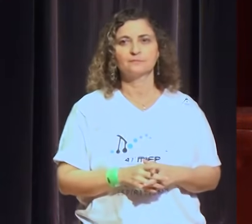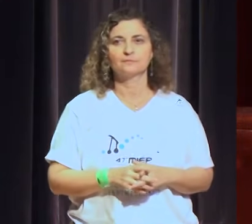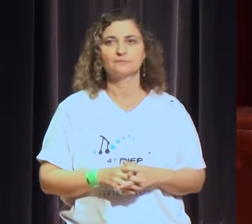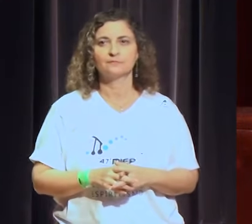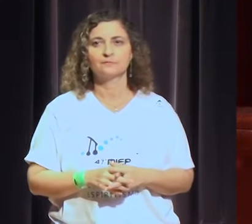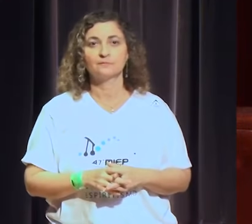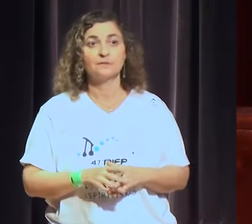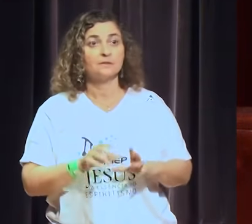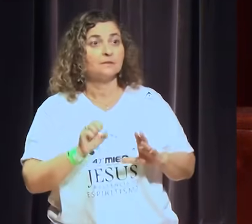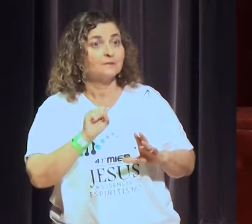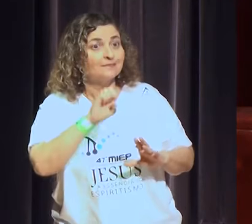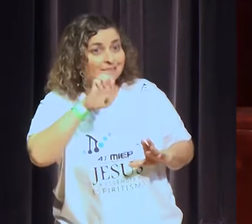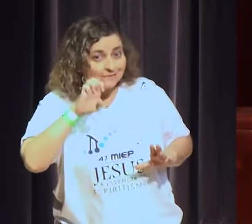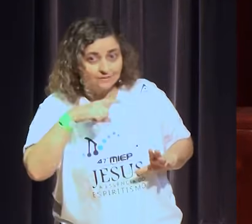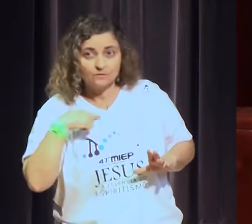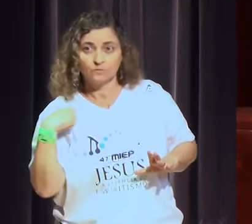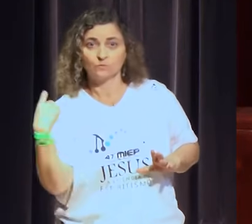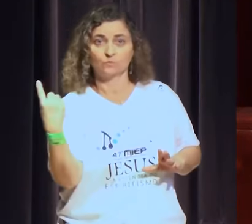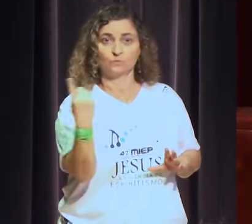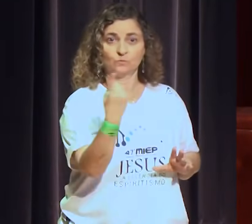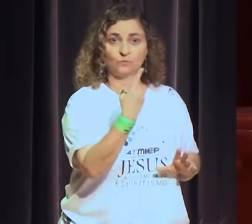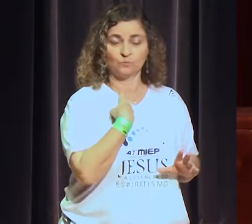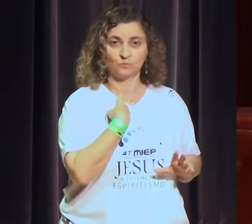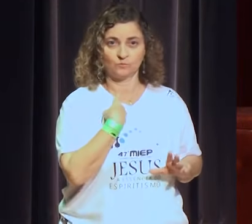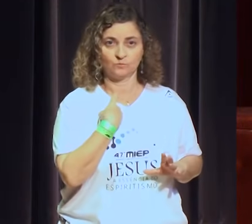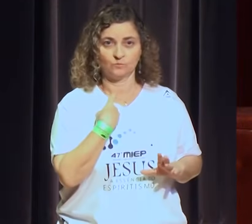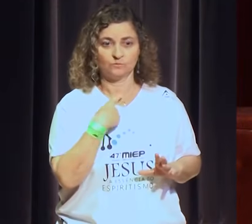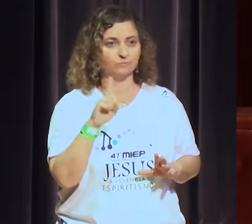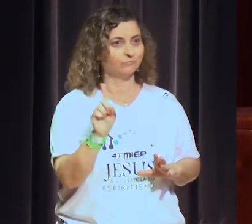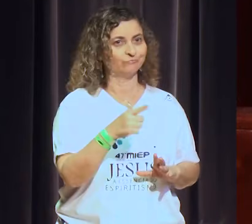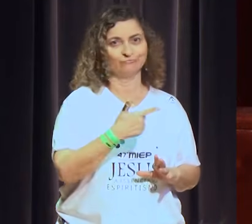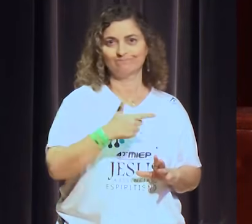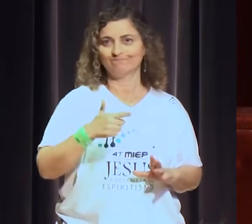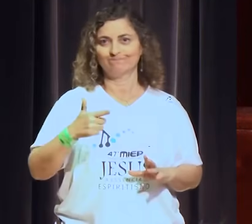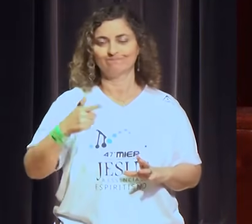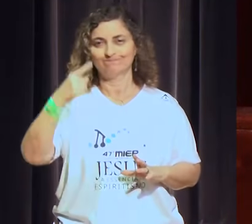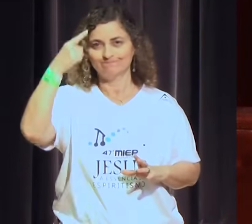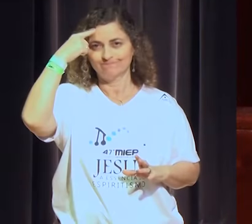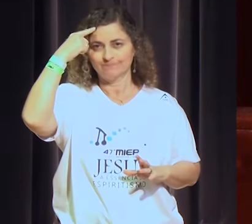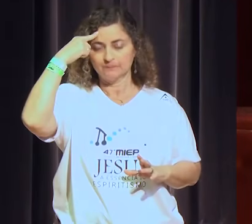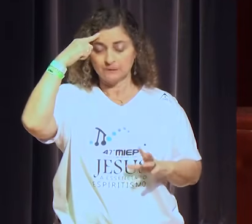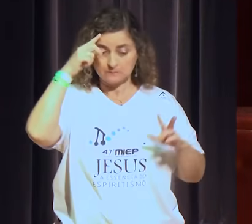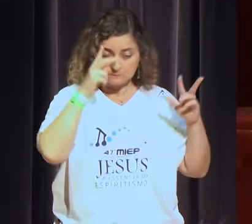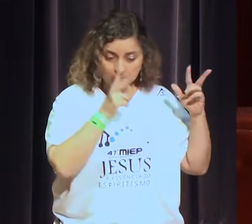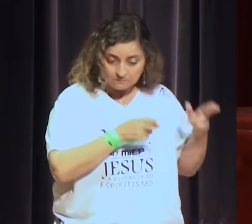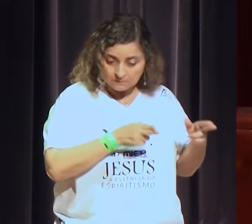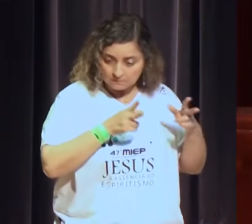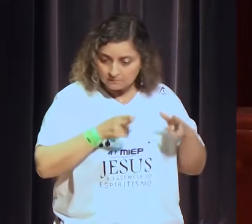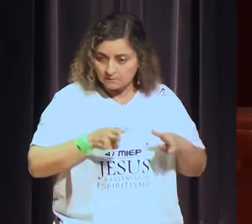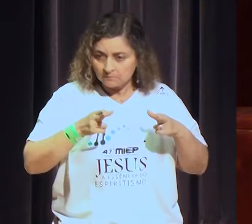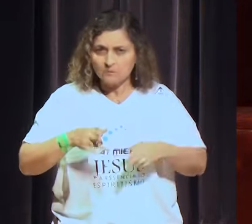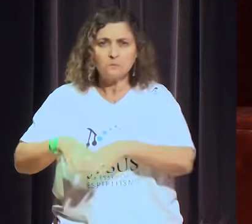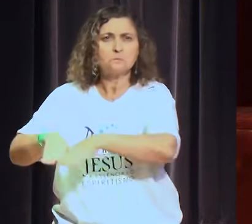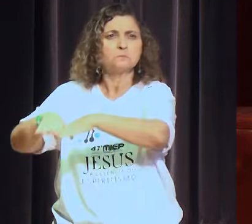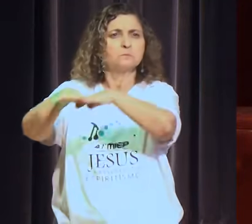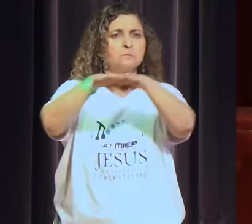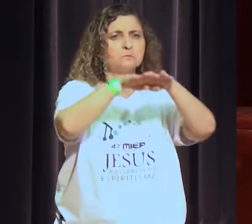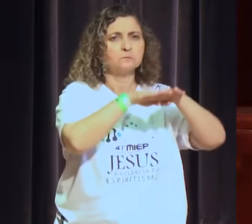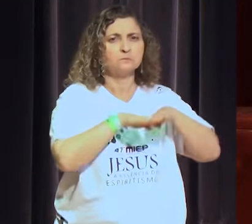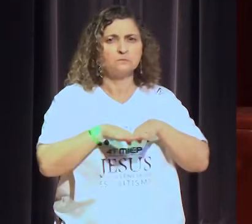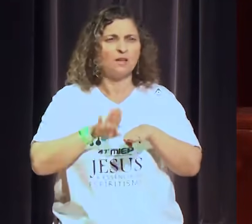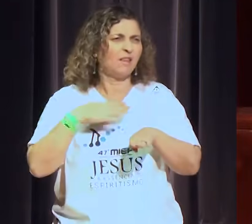Se todos não estão no mesmo nível de consciência, e aqui eu não estou julgando o que é melhor, o que é